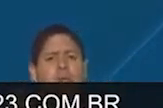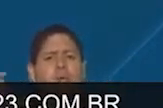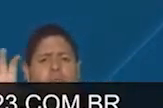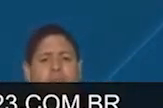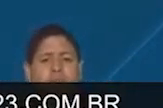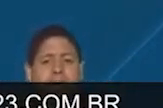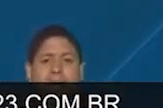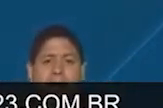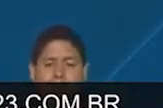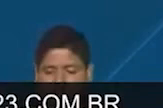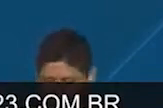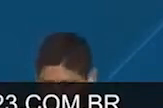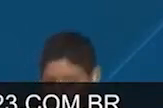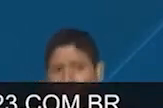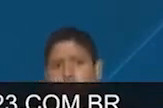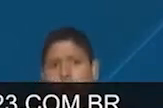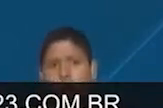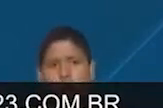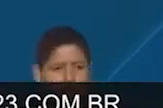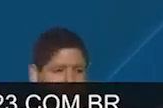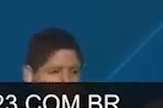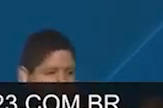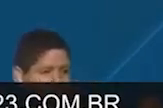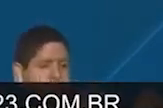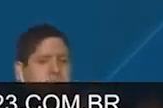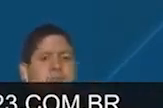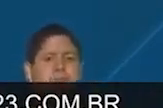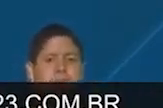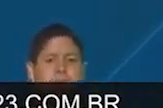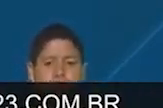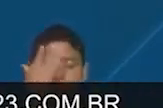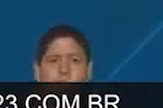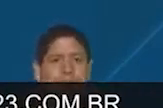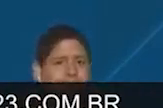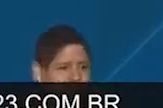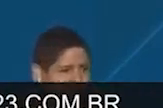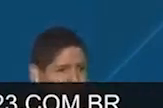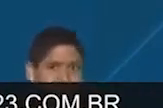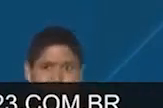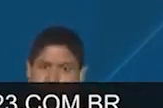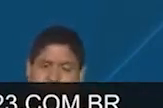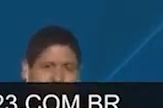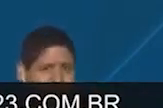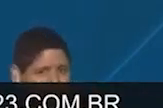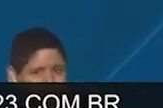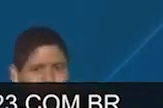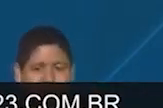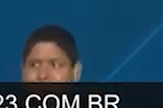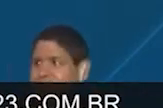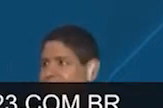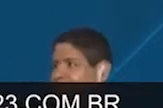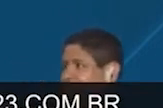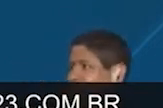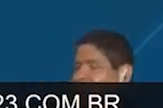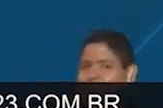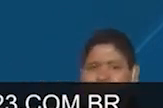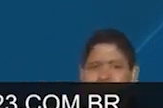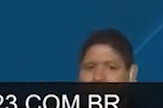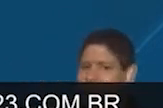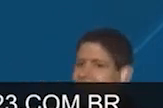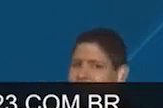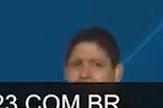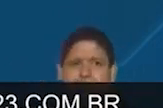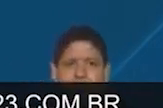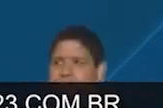água chegou na altura dos pneus dos veículos. Moradores não conseguiram entrar em casa. Portaria está alagada.